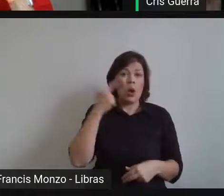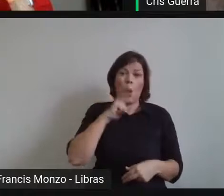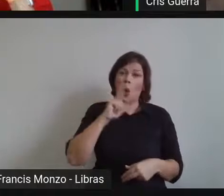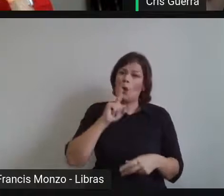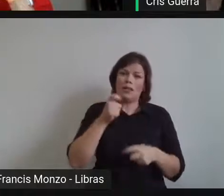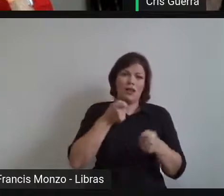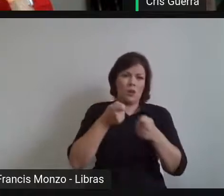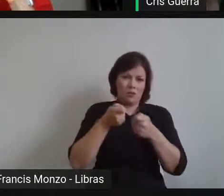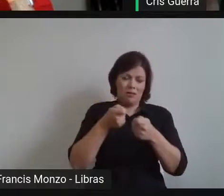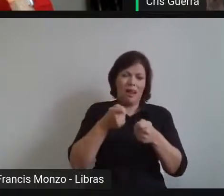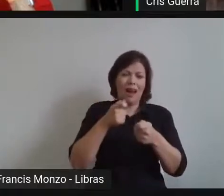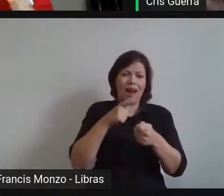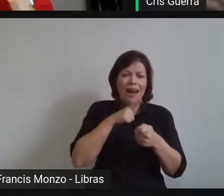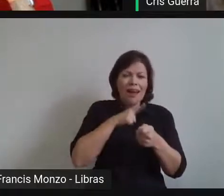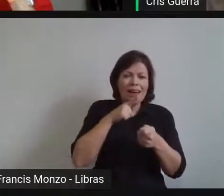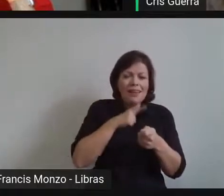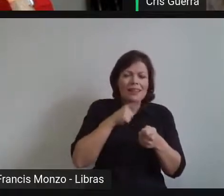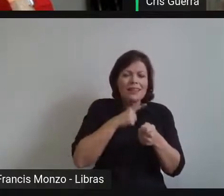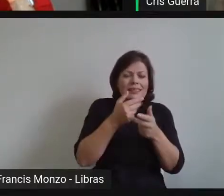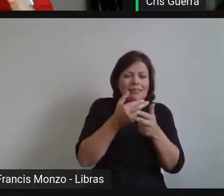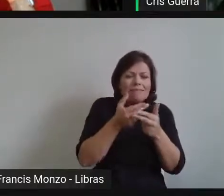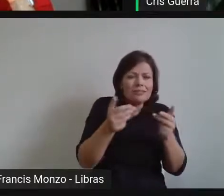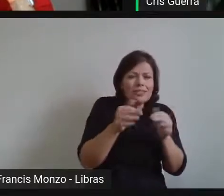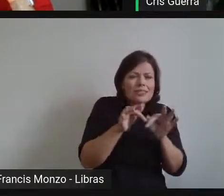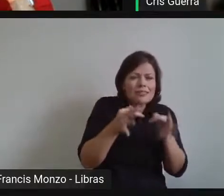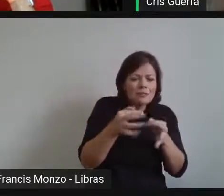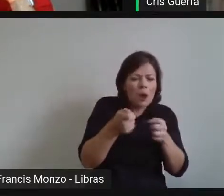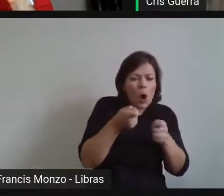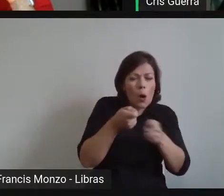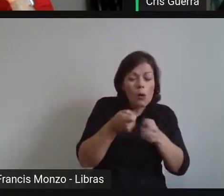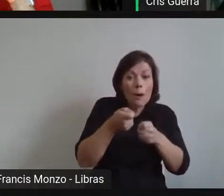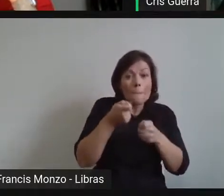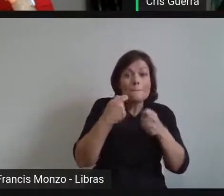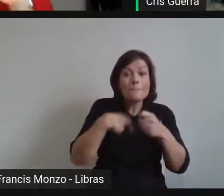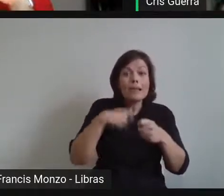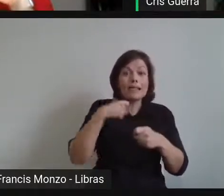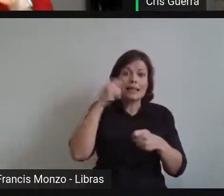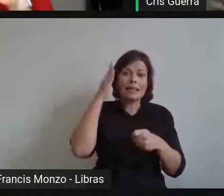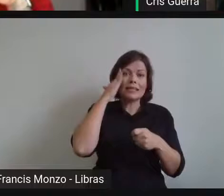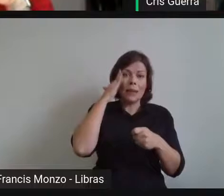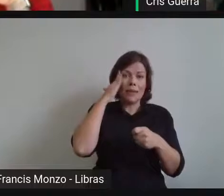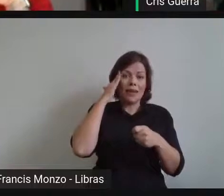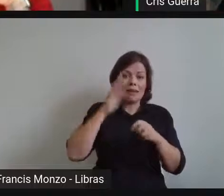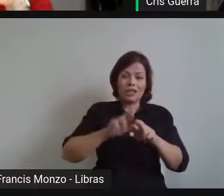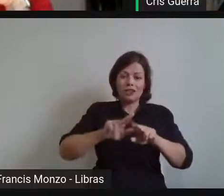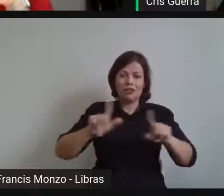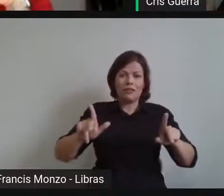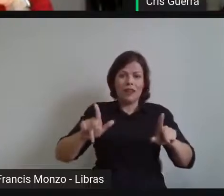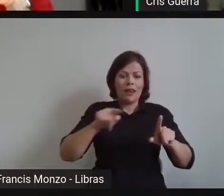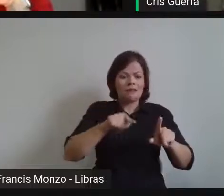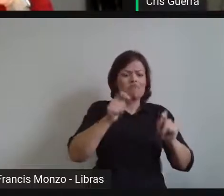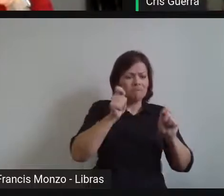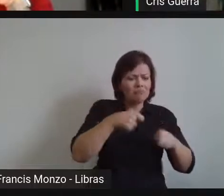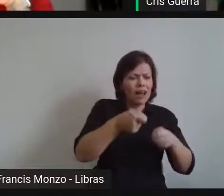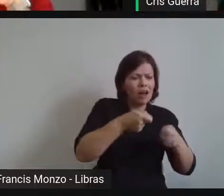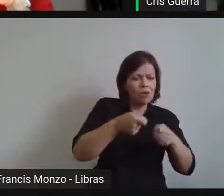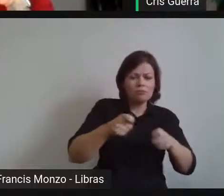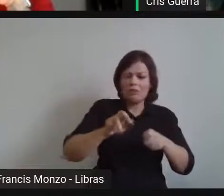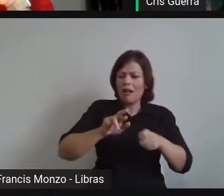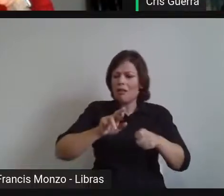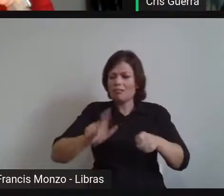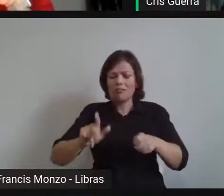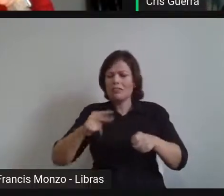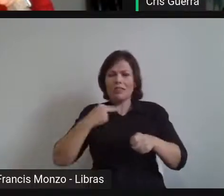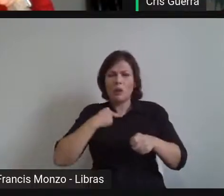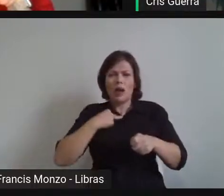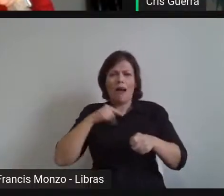gente pode e a gente precisa saber distinguir uma coisa da outra. Porque não dá para você falar assim, não, então tá, não posso